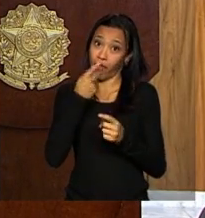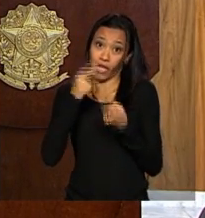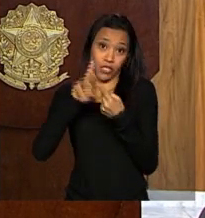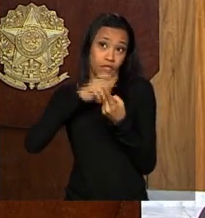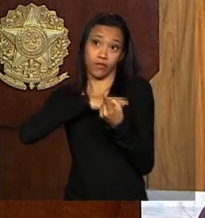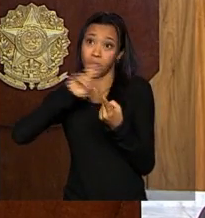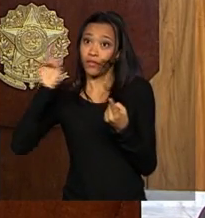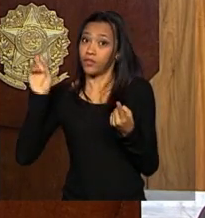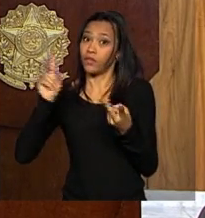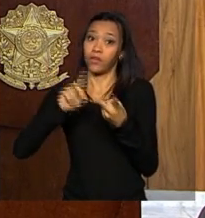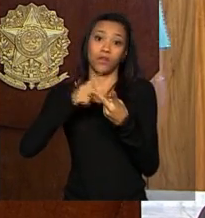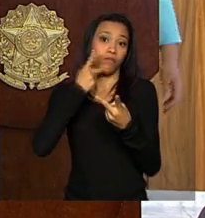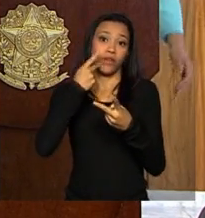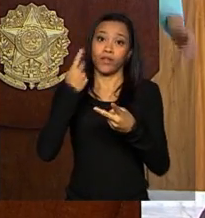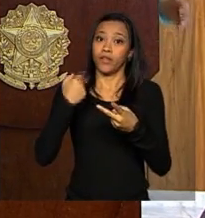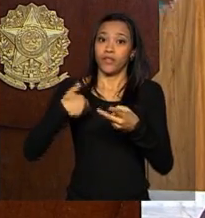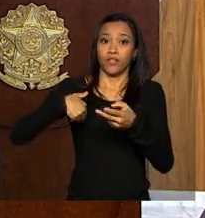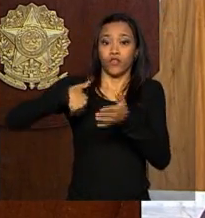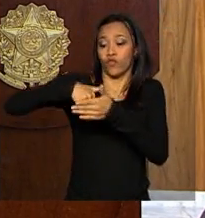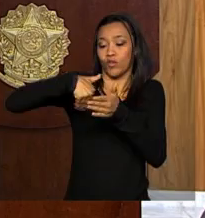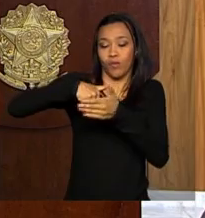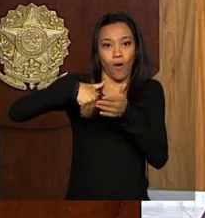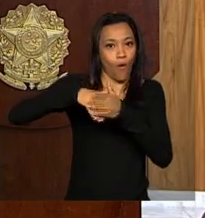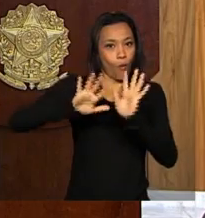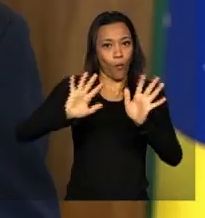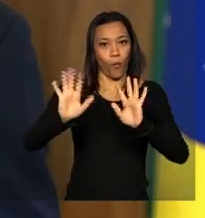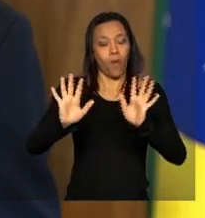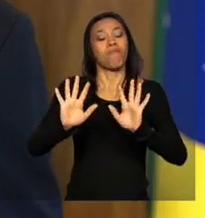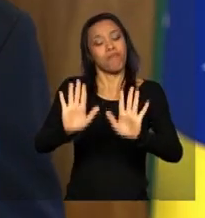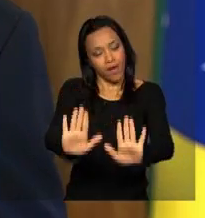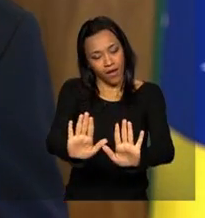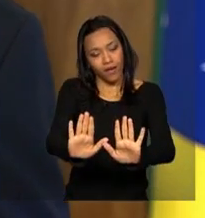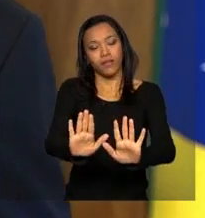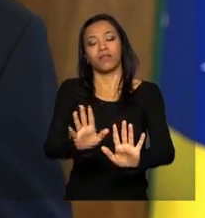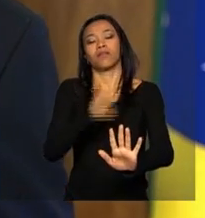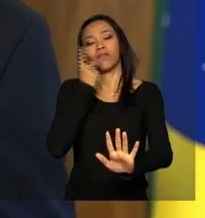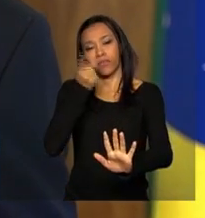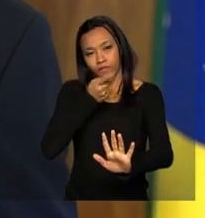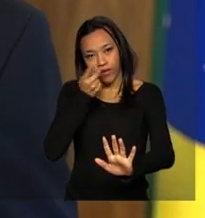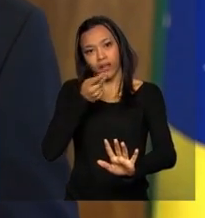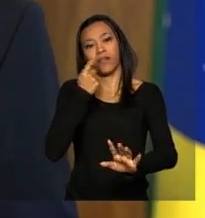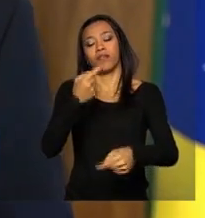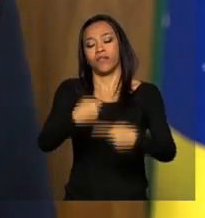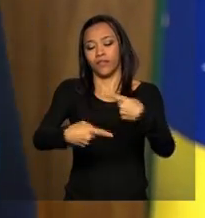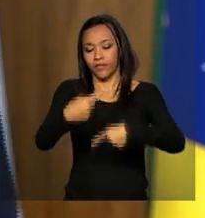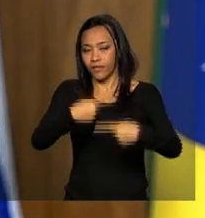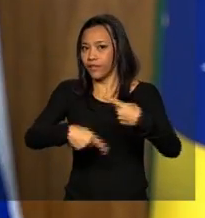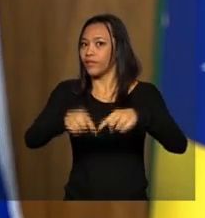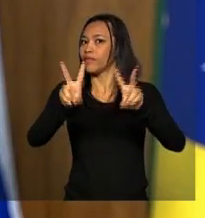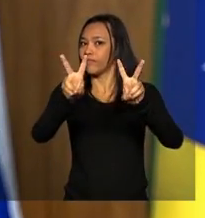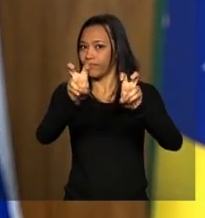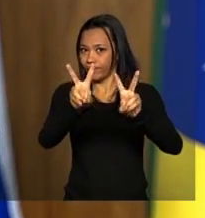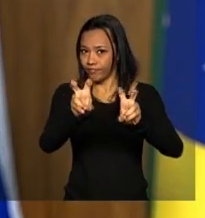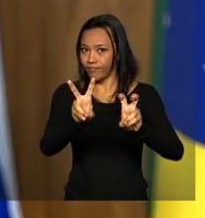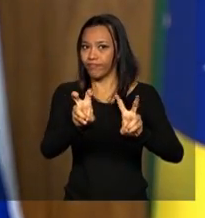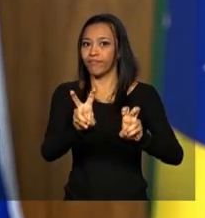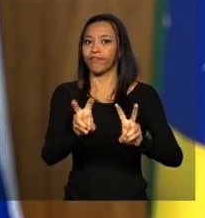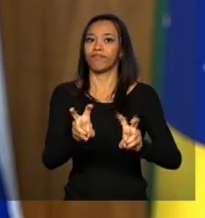de futebol. Em todo caso, falei de assuntos sobre os quais temos que falar